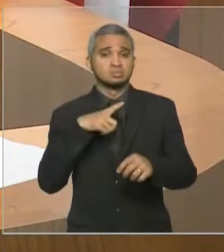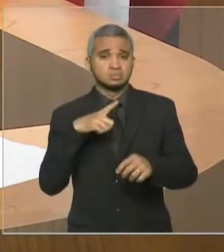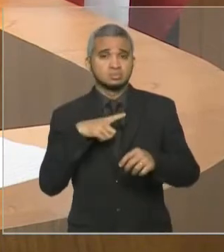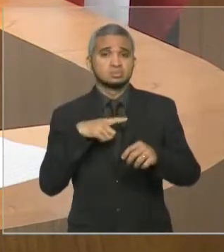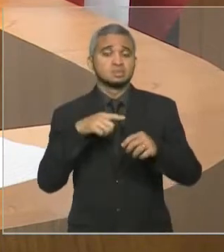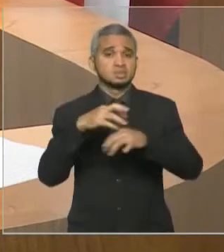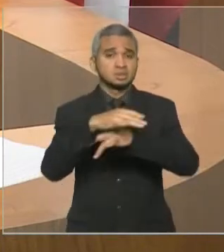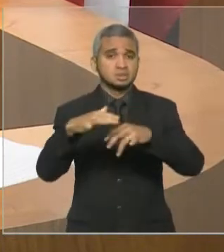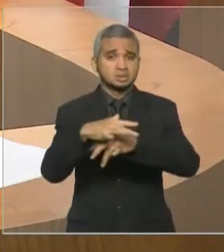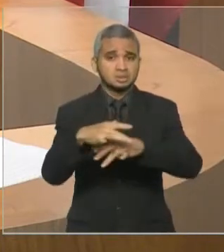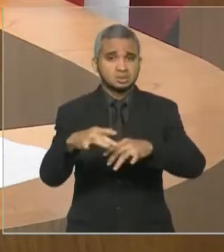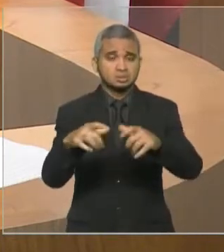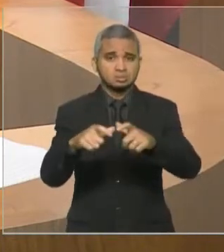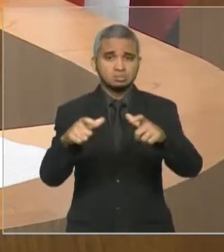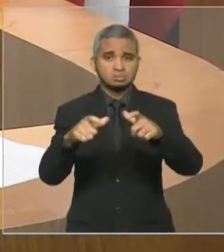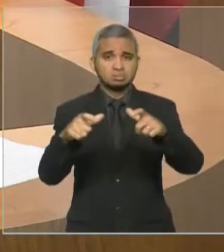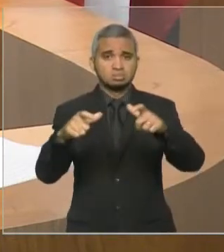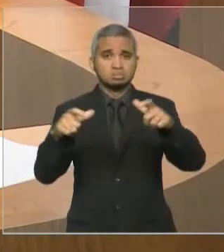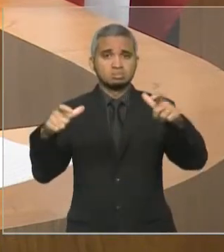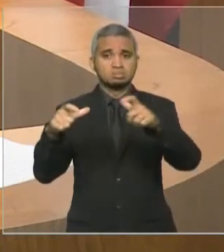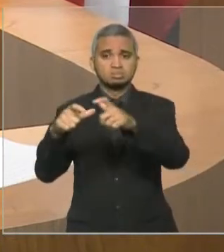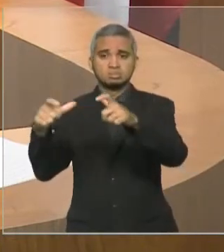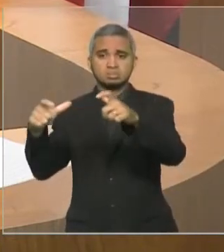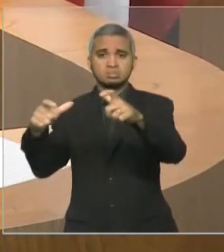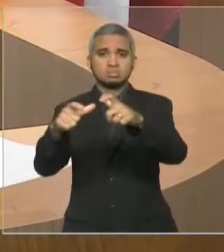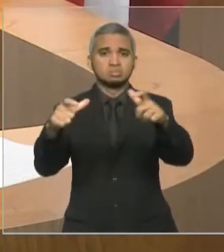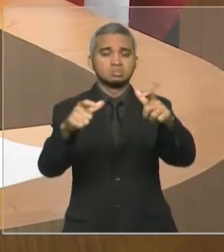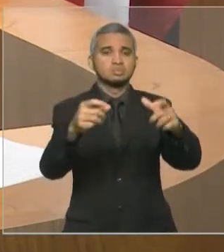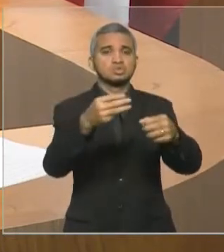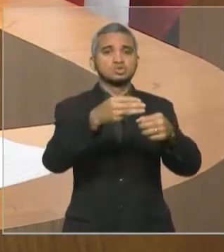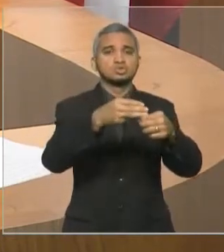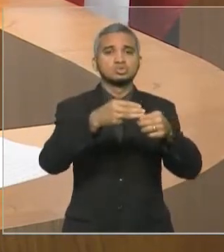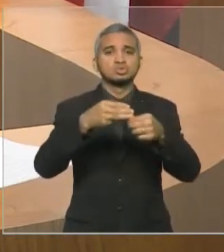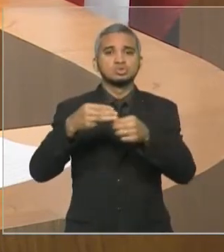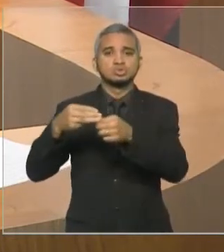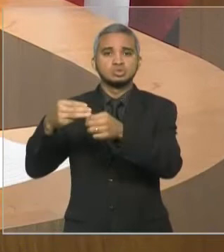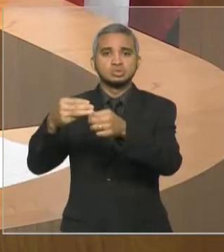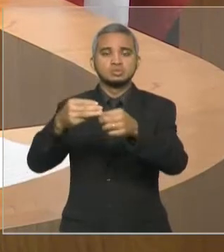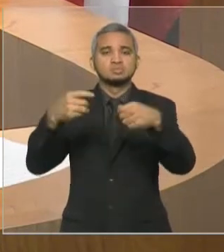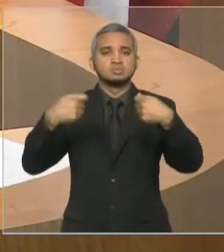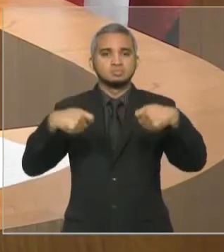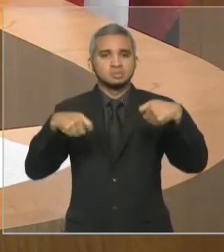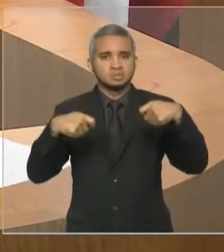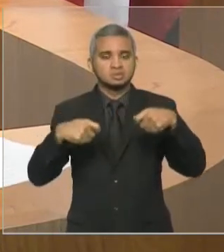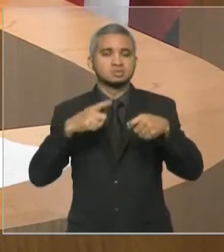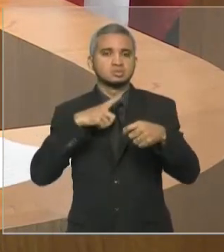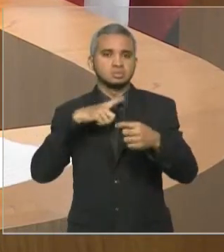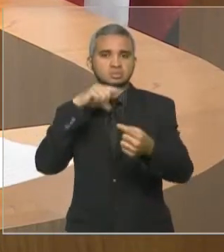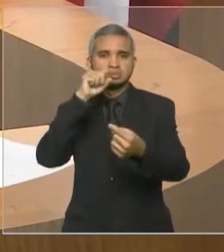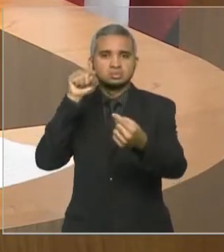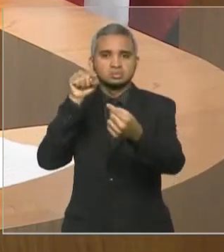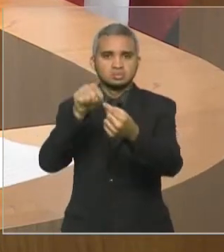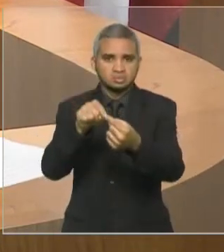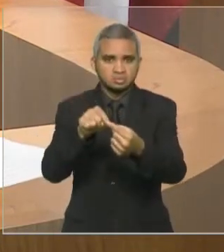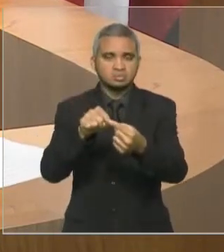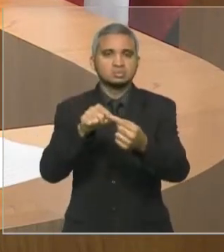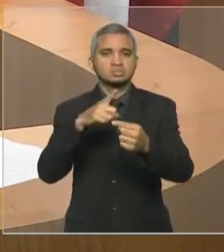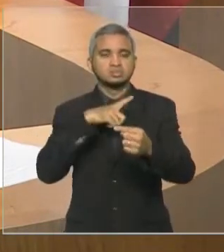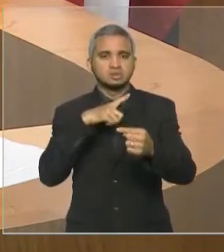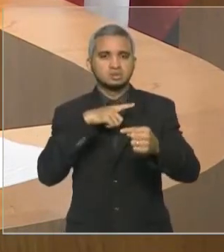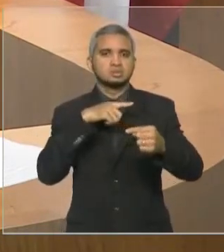das cidades, de modo que os municípios precisam estar irmanados com o objetivo de executarem